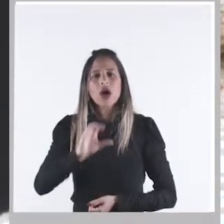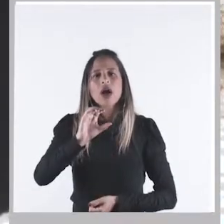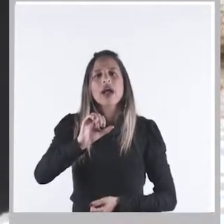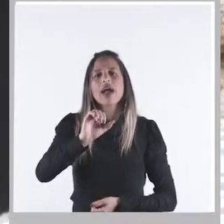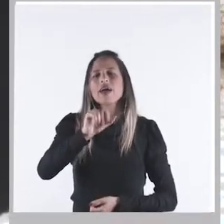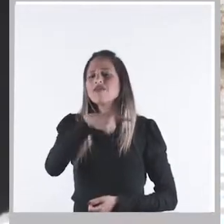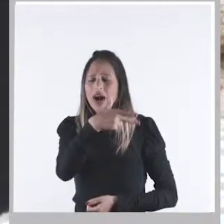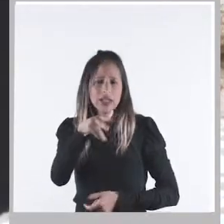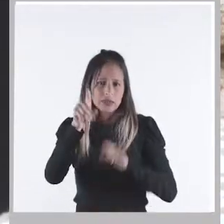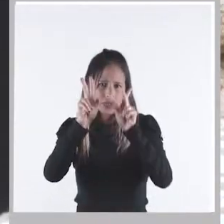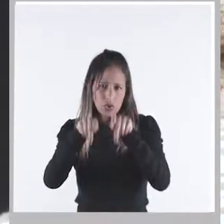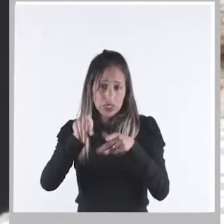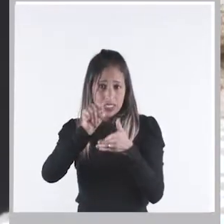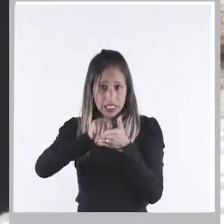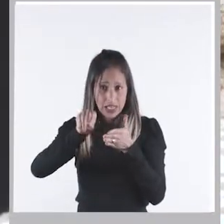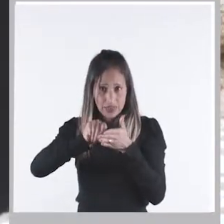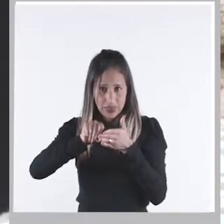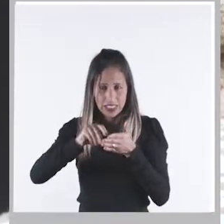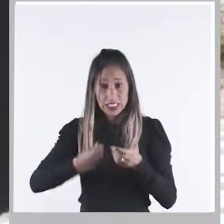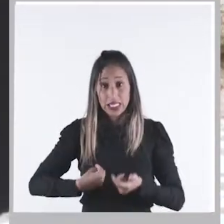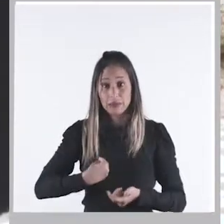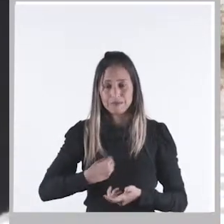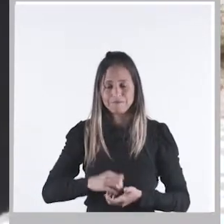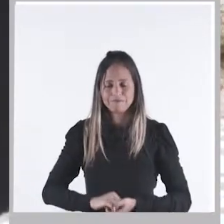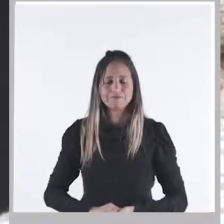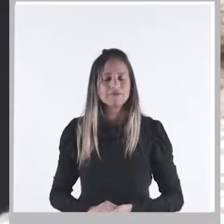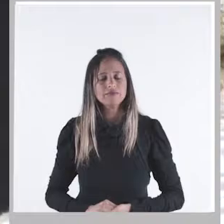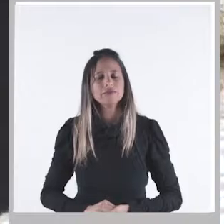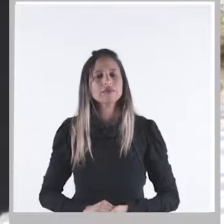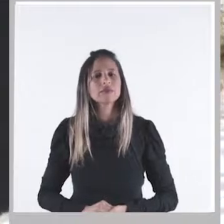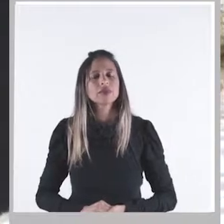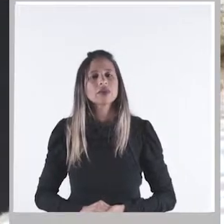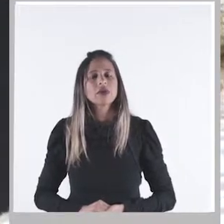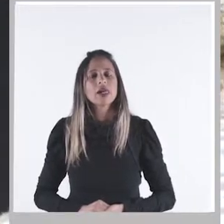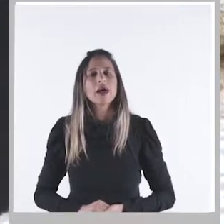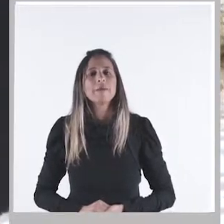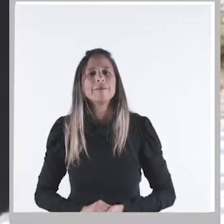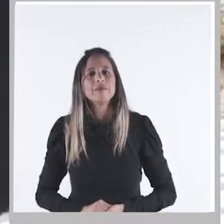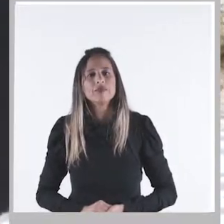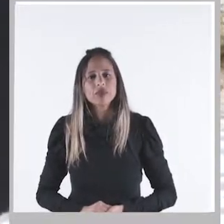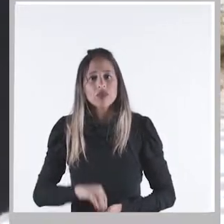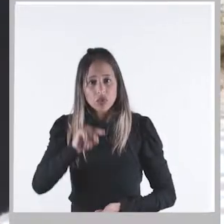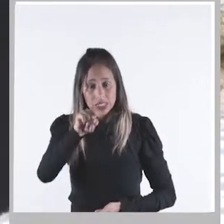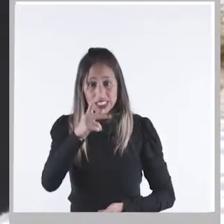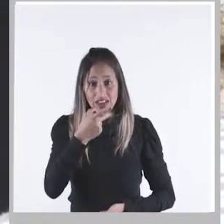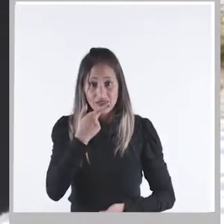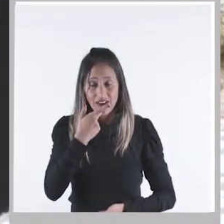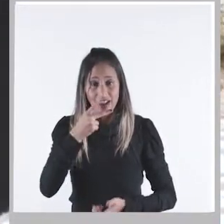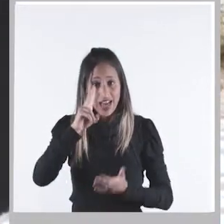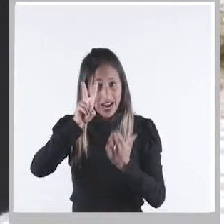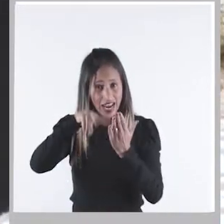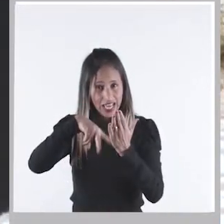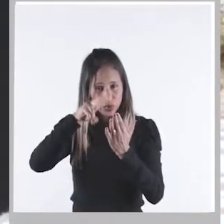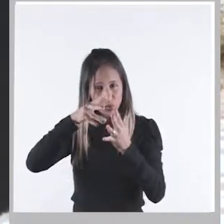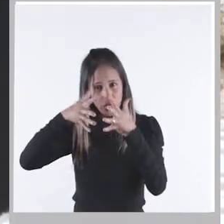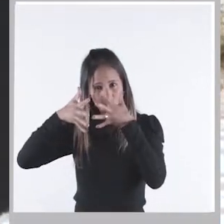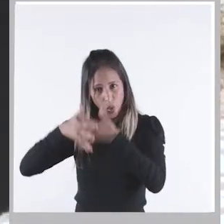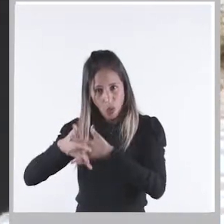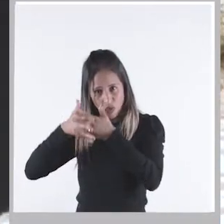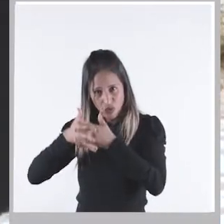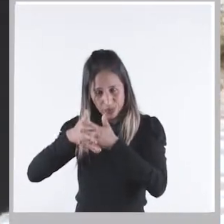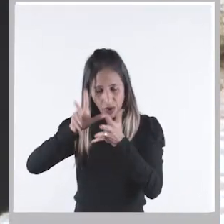Evaristo, falando dessa coisa da escrevivência, né? E aí, Dalva, quando você fala que a leitora se confunde